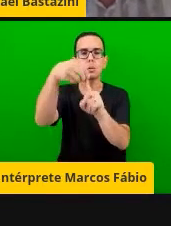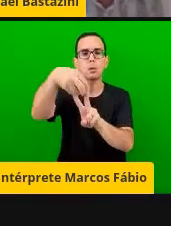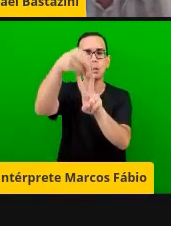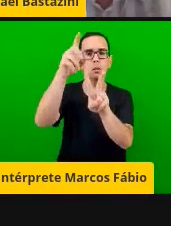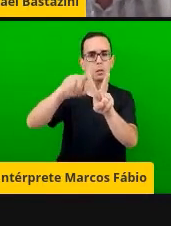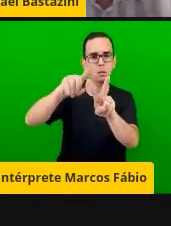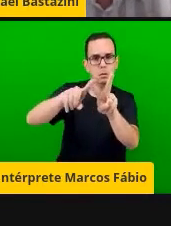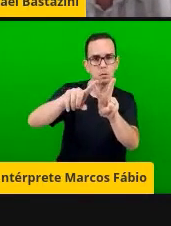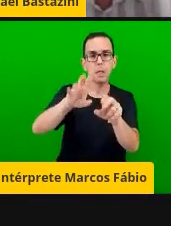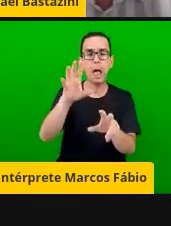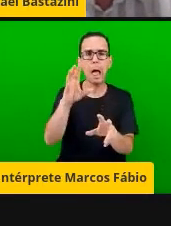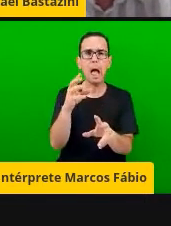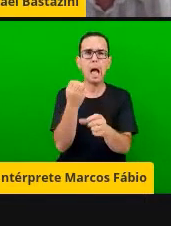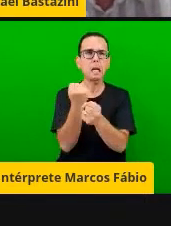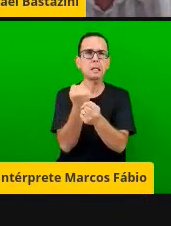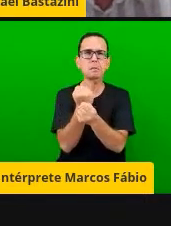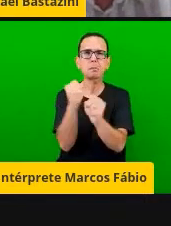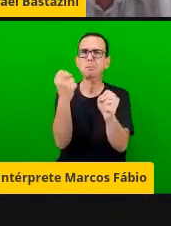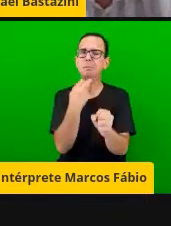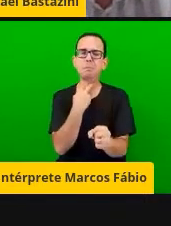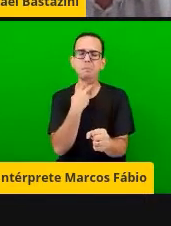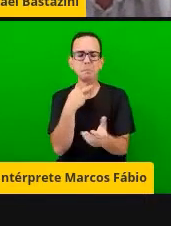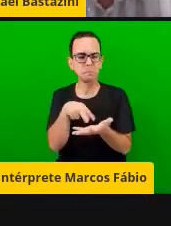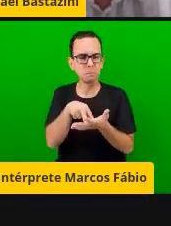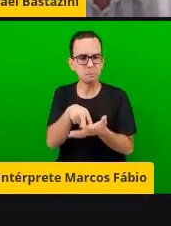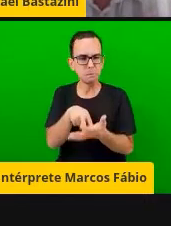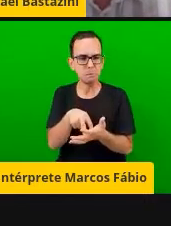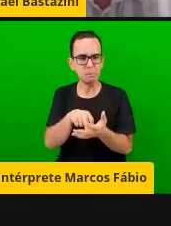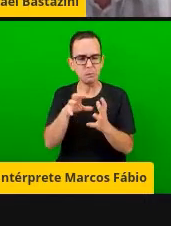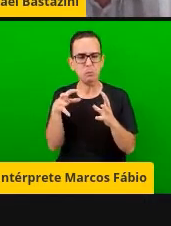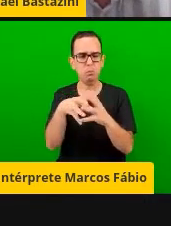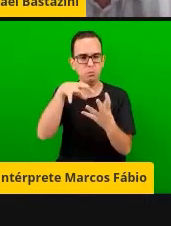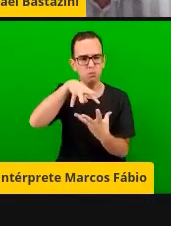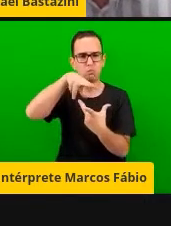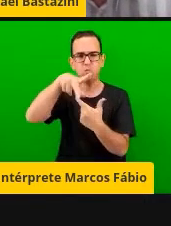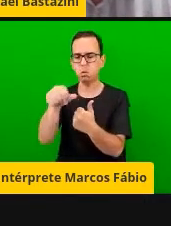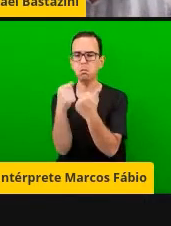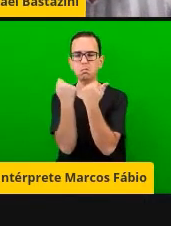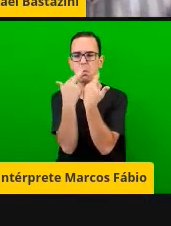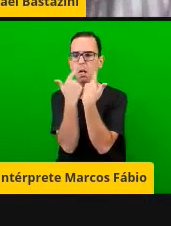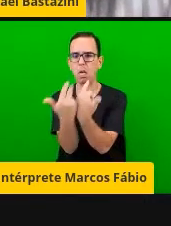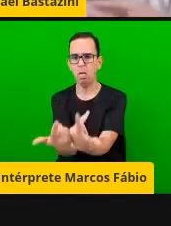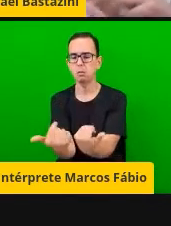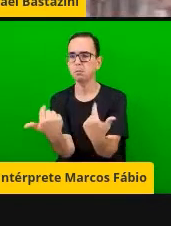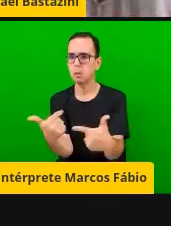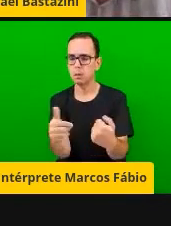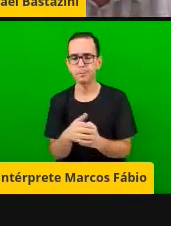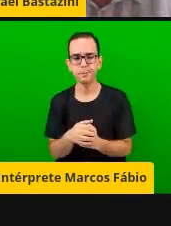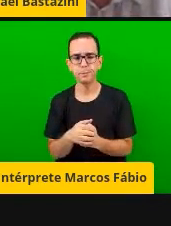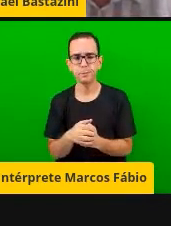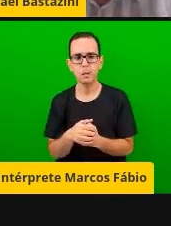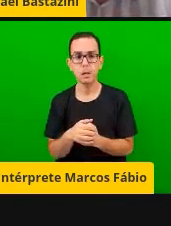a impossibilidade de sustentar um império global sem colônias. E aqui nós estamos falando de um